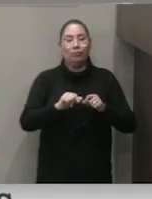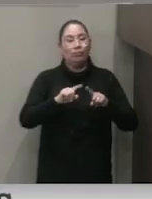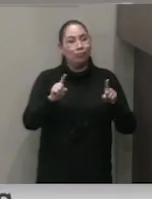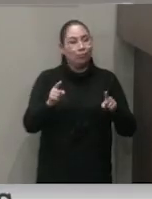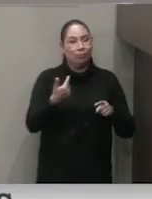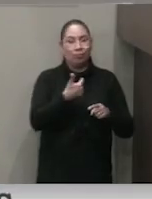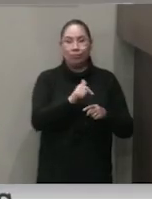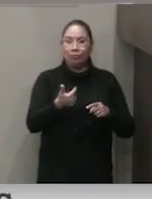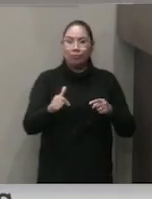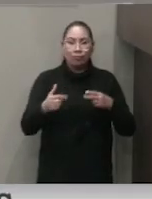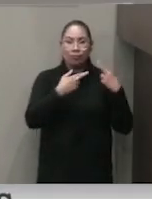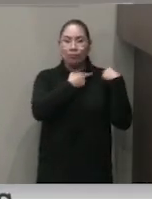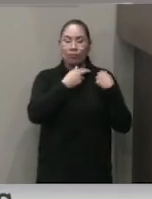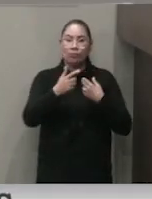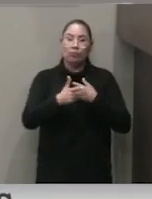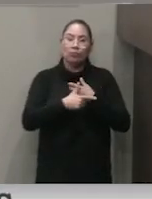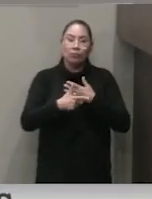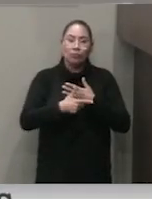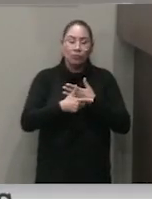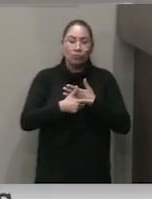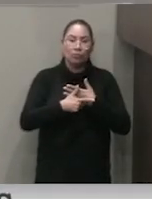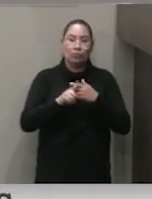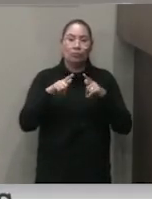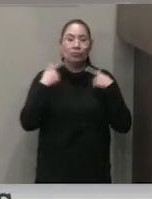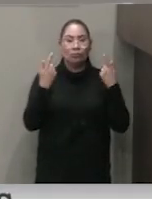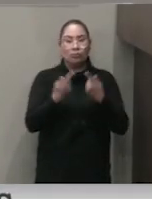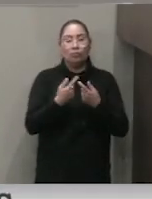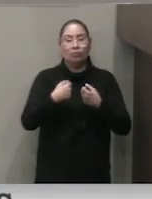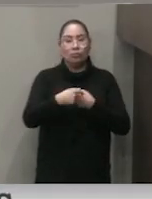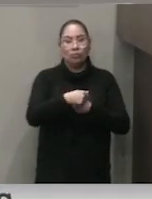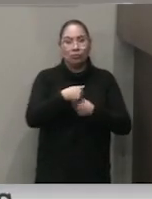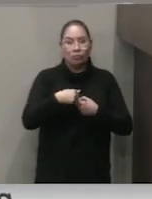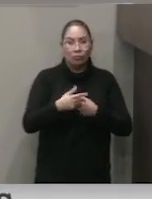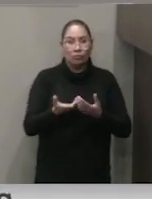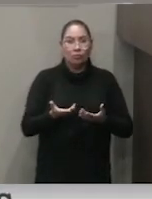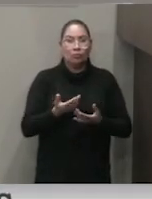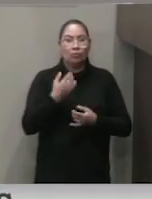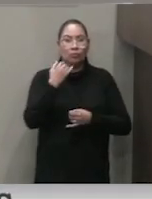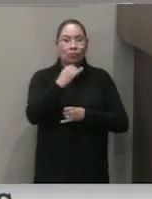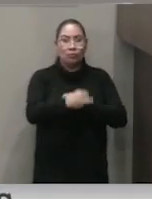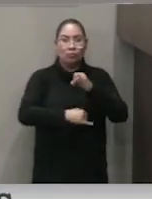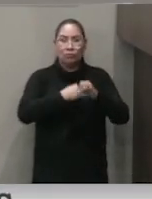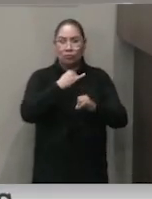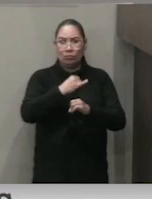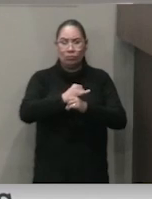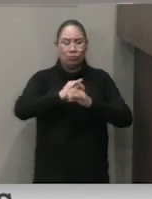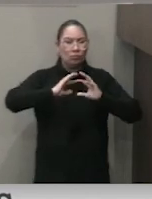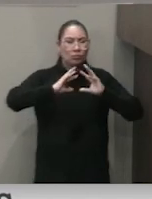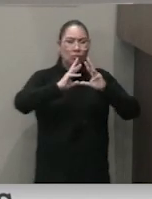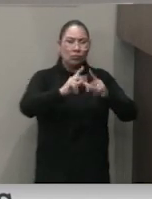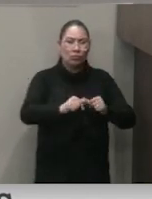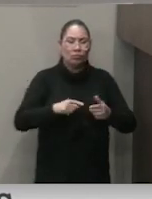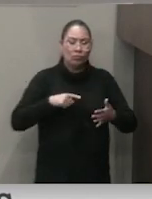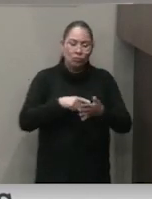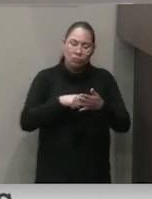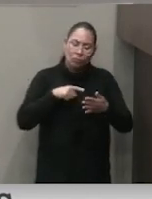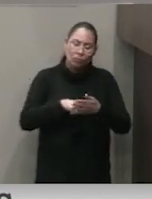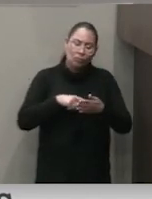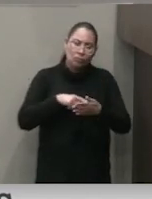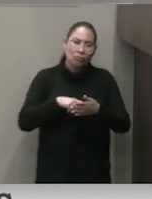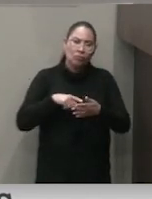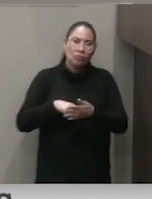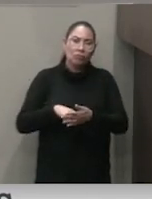papel dele, que é de gestor dessa cidade, porque não resolve. É a internet toda, né, a rede social denunciando,